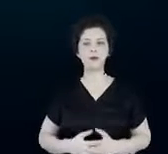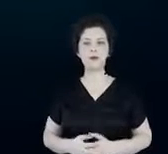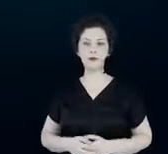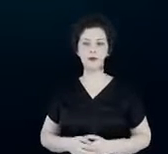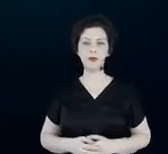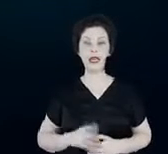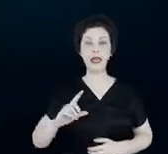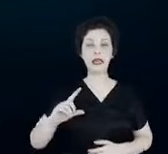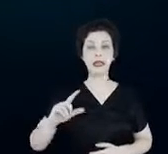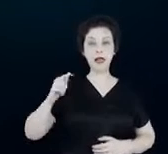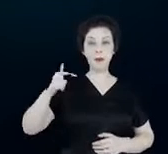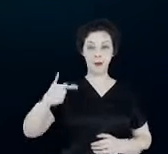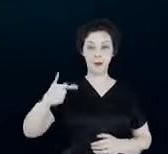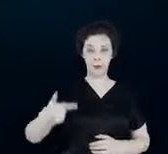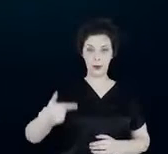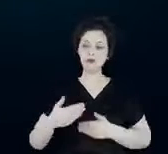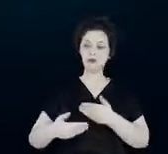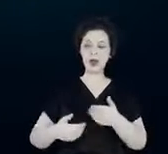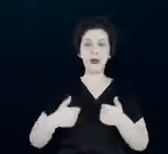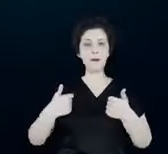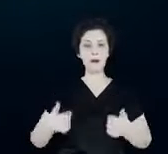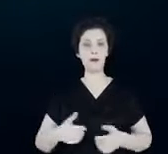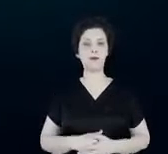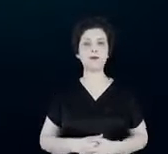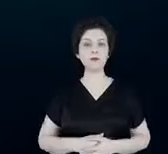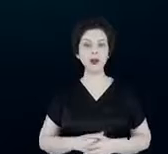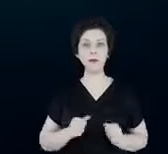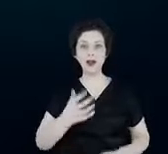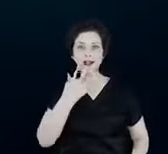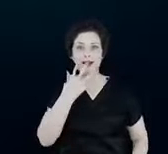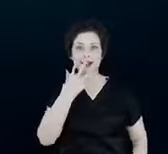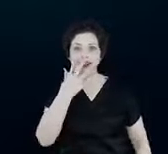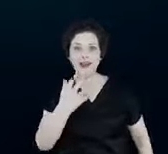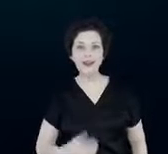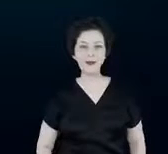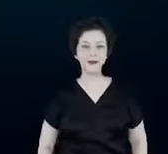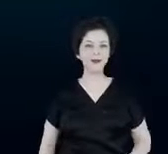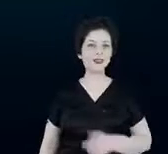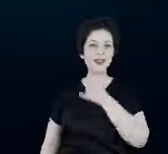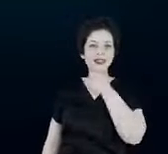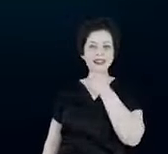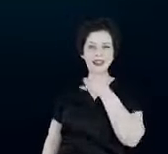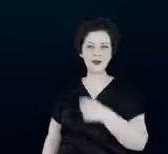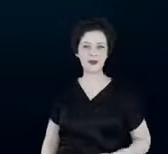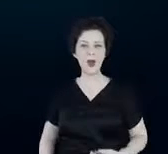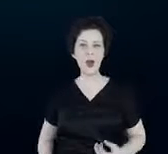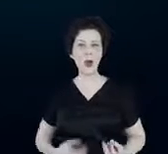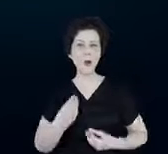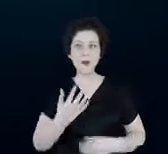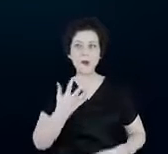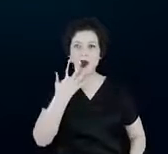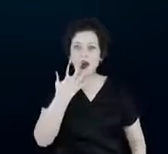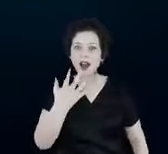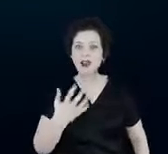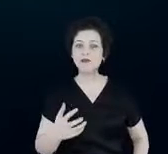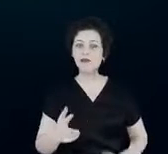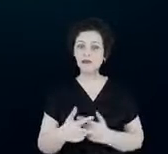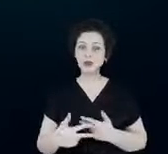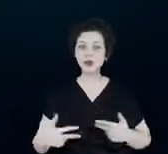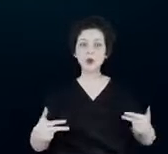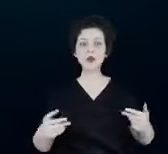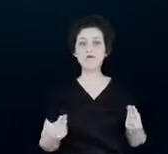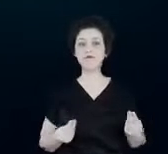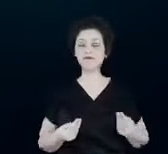e depois se tu tiver rodando bem a gente pode encantar e aqui eu trouxe um caso que eu gosto muito para mostrar como é que pode encantar as coisas né